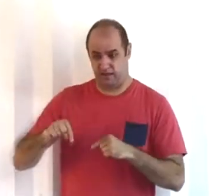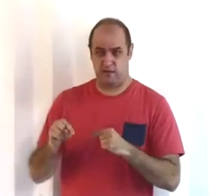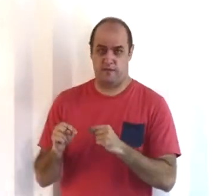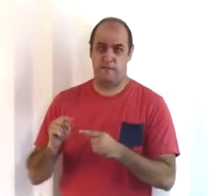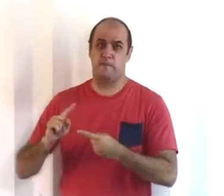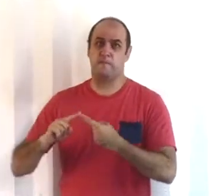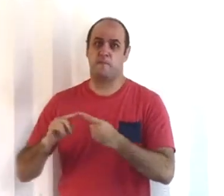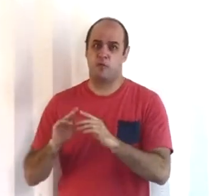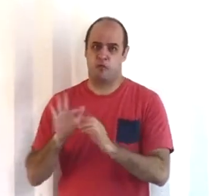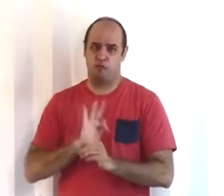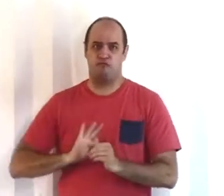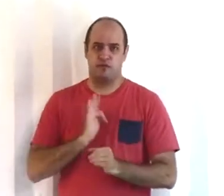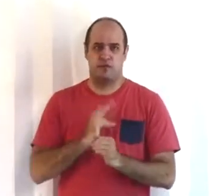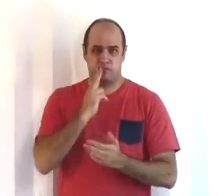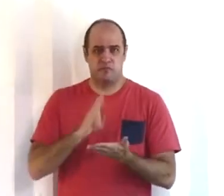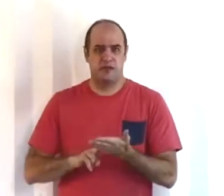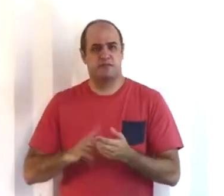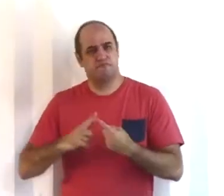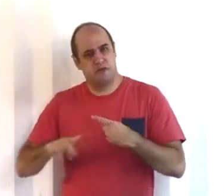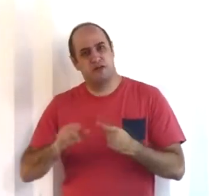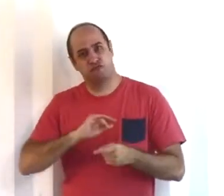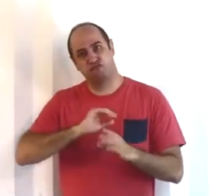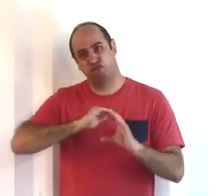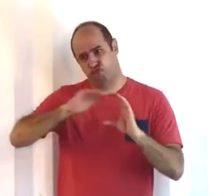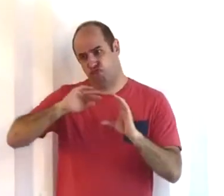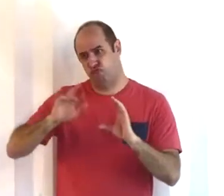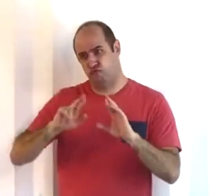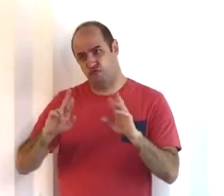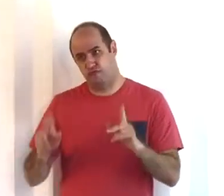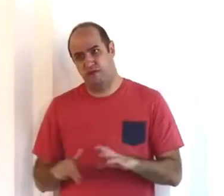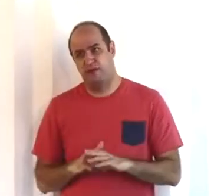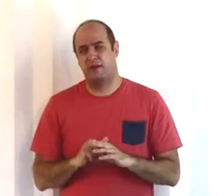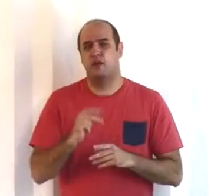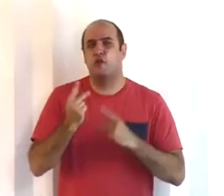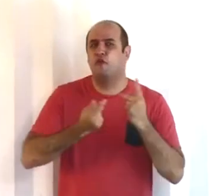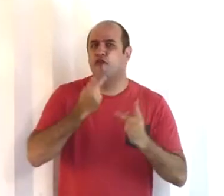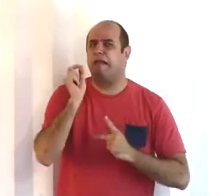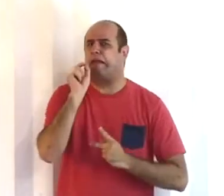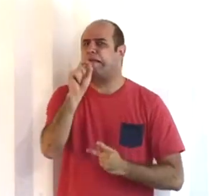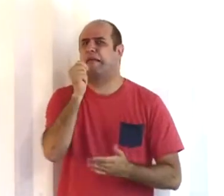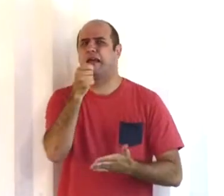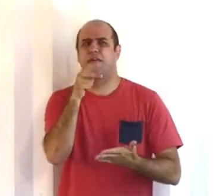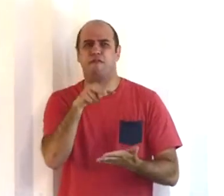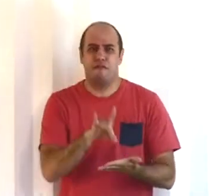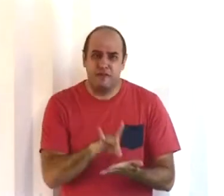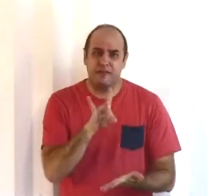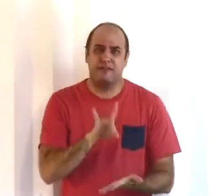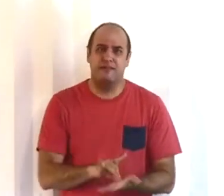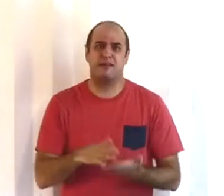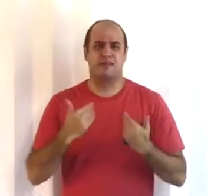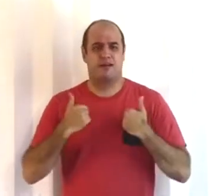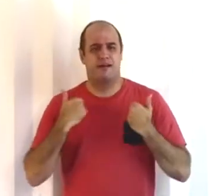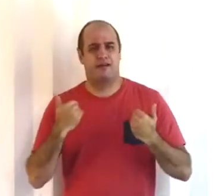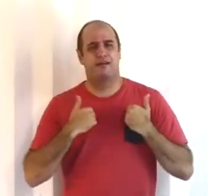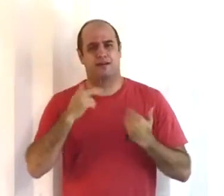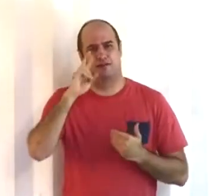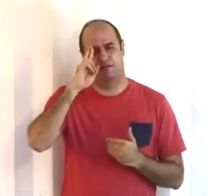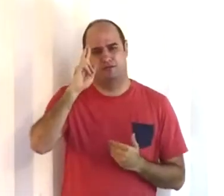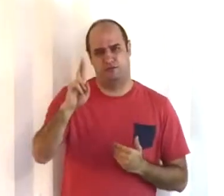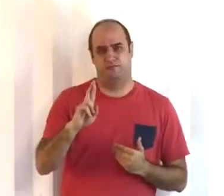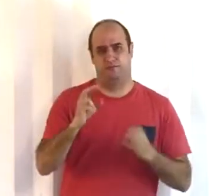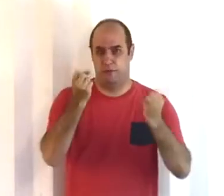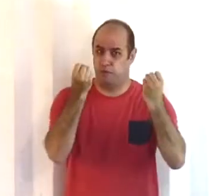em outras passagens também, Paulo dá uma ênfase no que é verdadeiramente a alegria no Senhor.